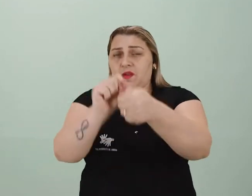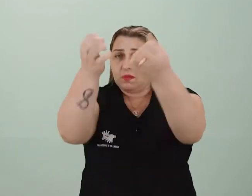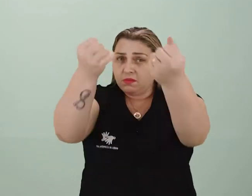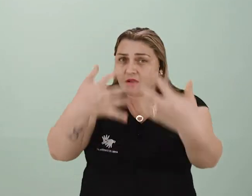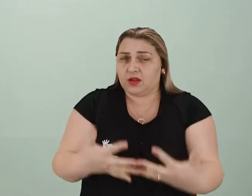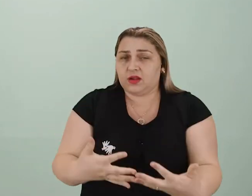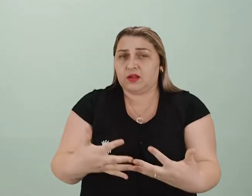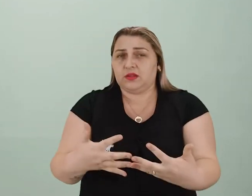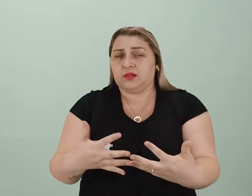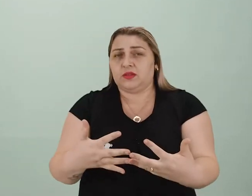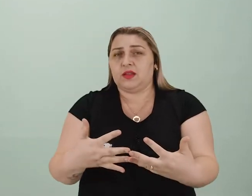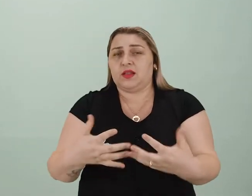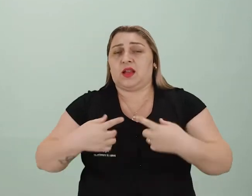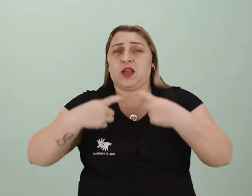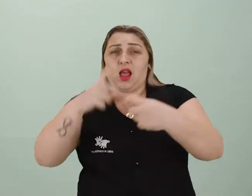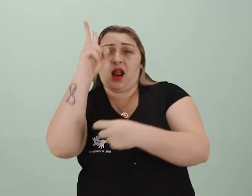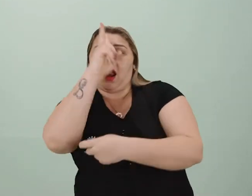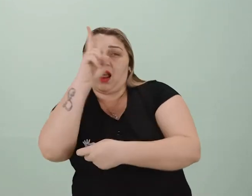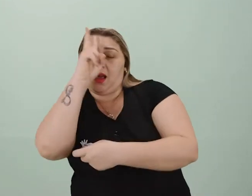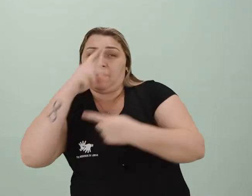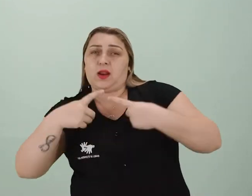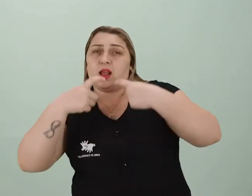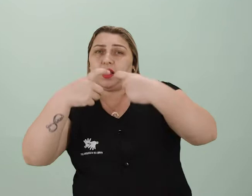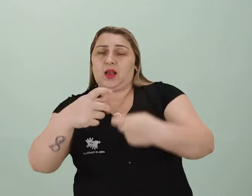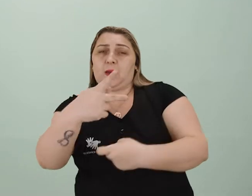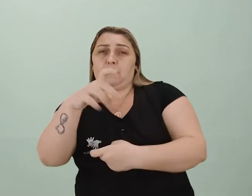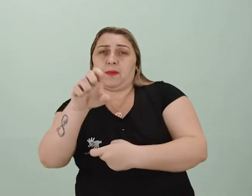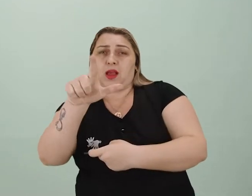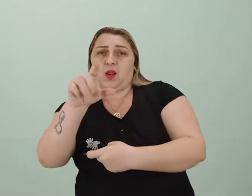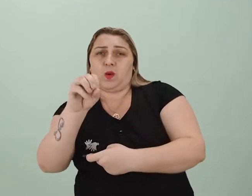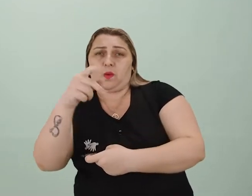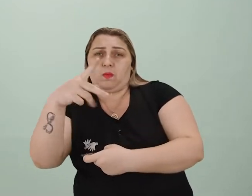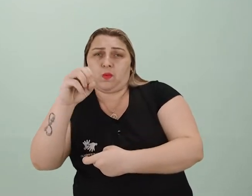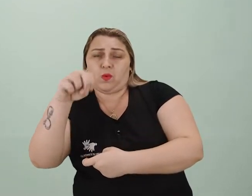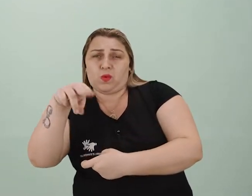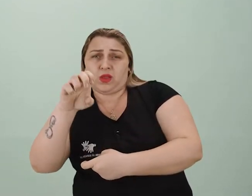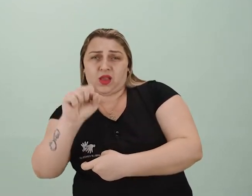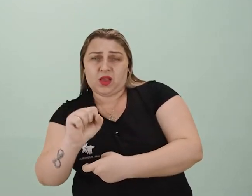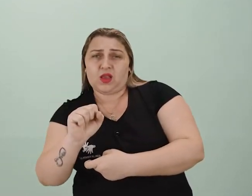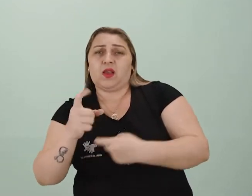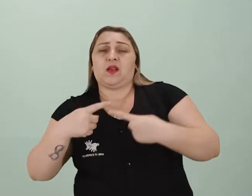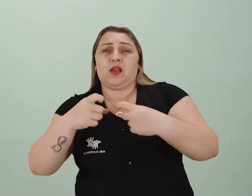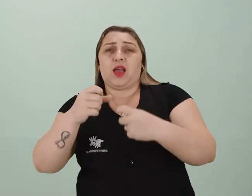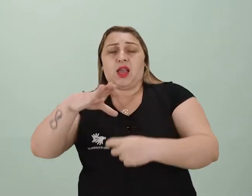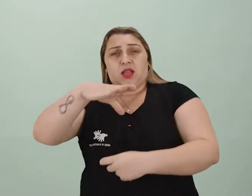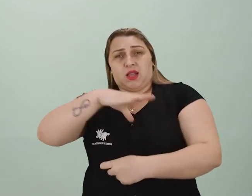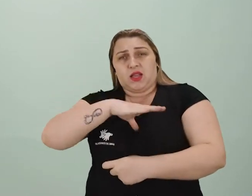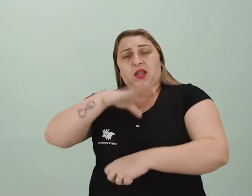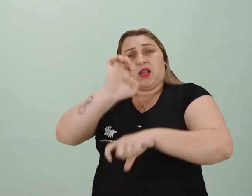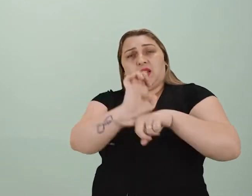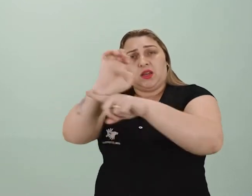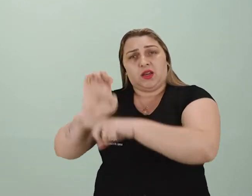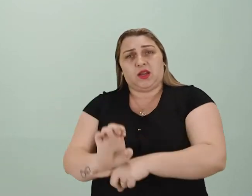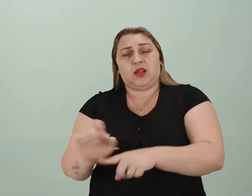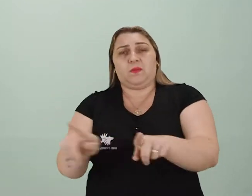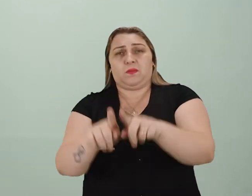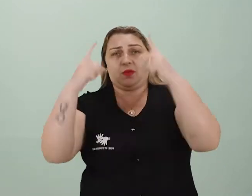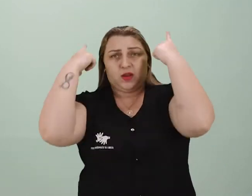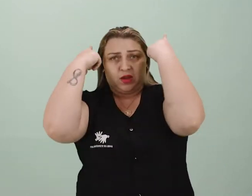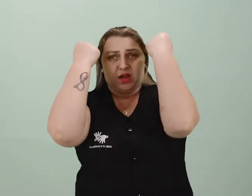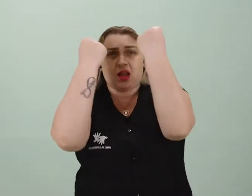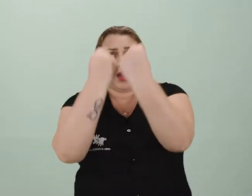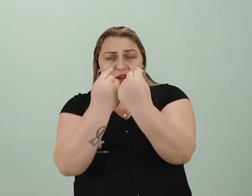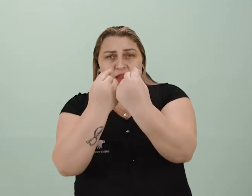narração da guerra. Lembrando que a Guerra do Peloponeso foi uma guerra entre as cidades-estados gregas. No